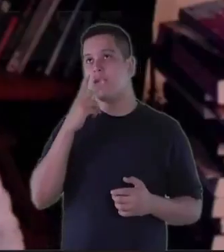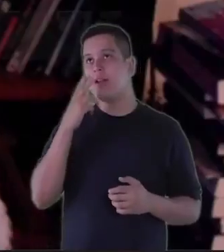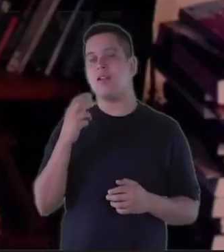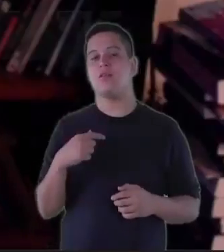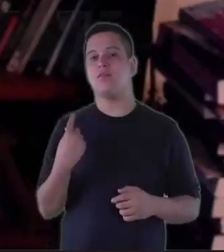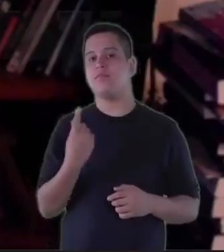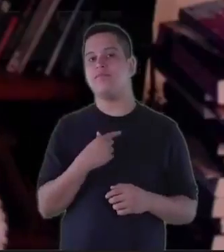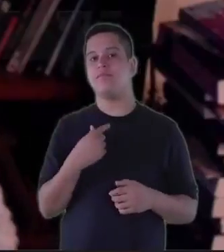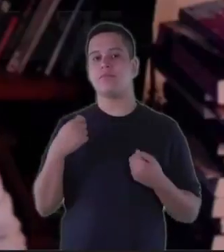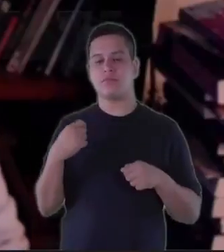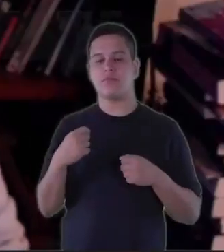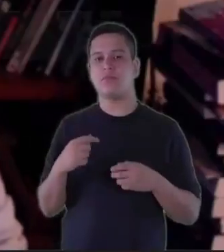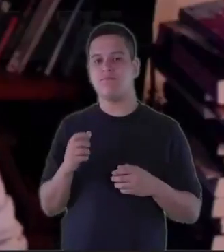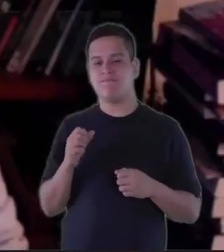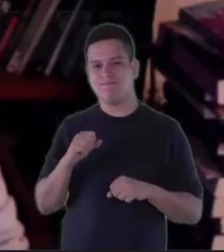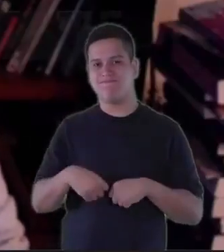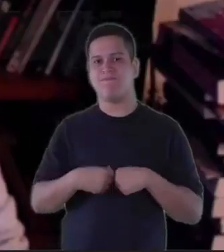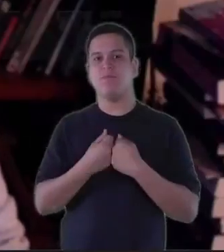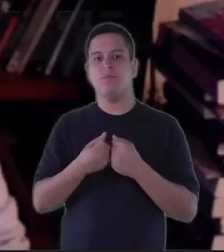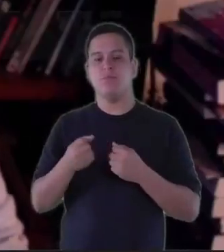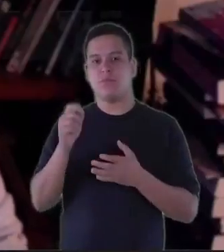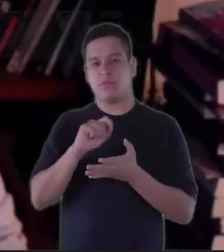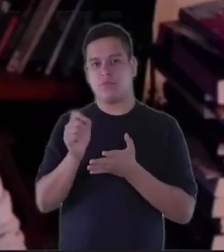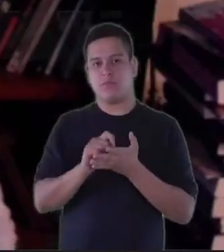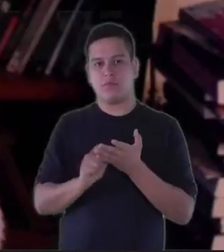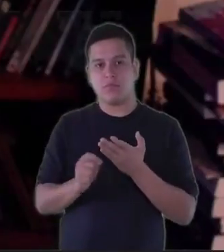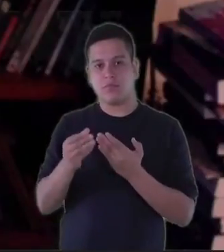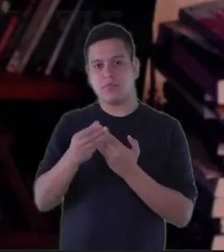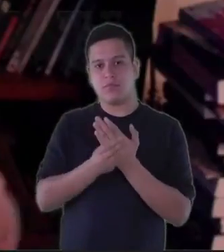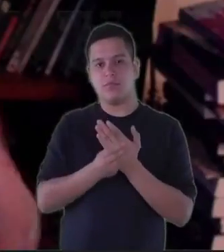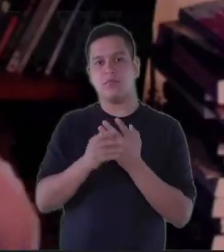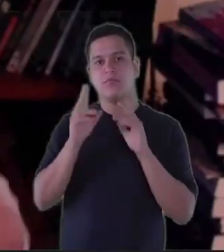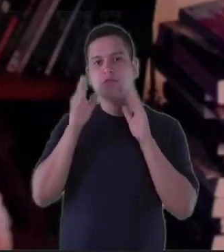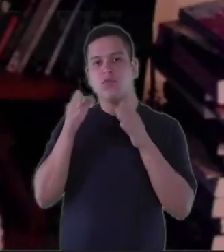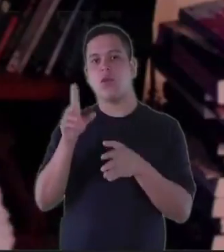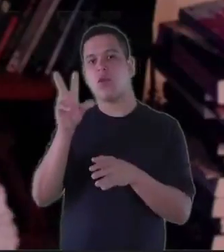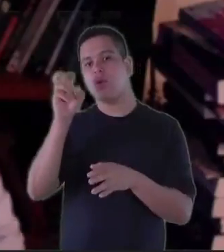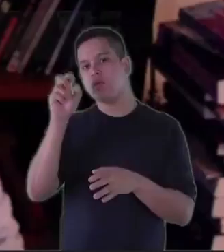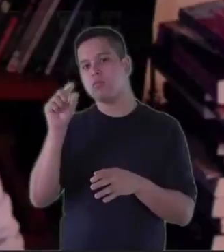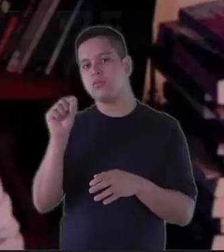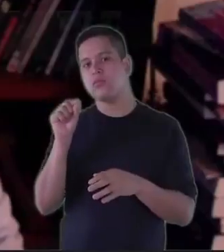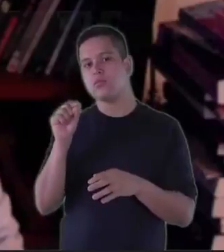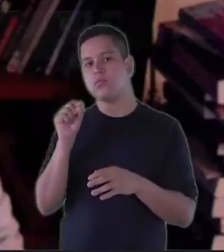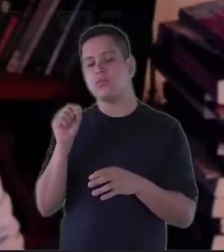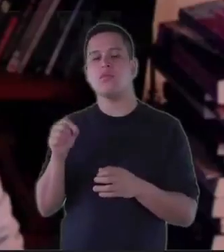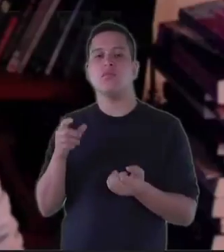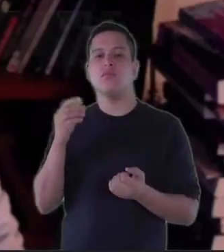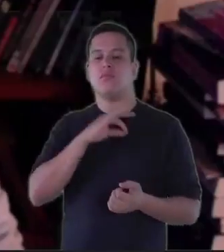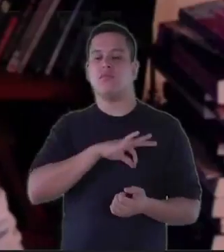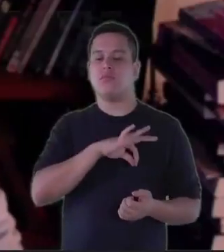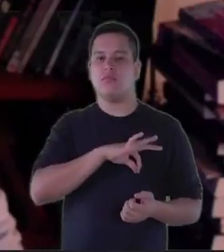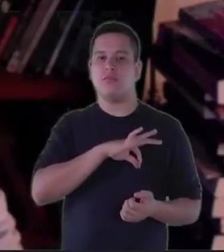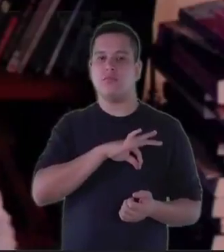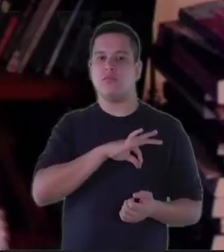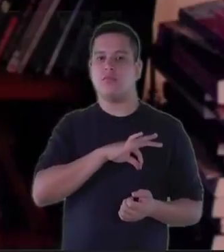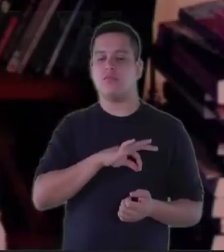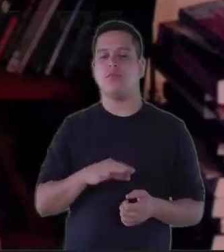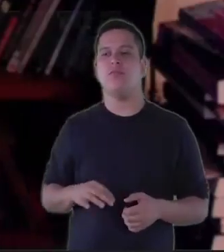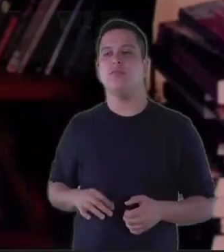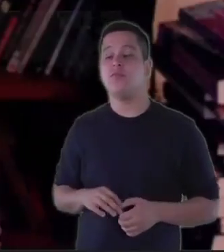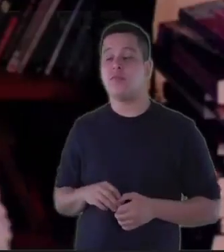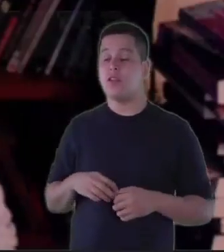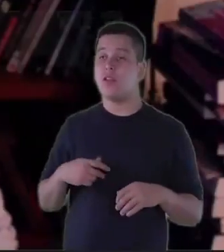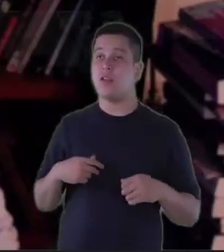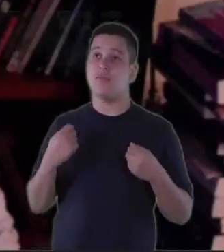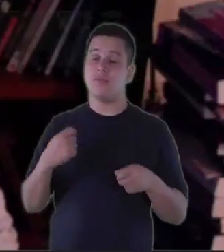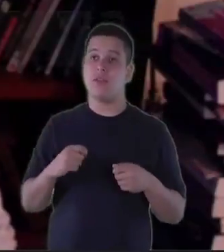literatura à altura desse desafio, né, que é tentar entender e expressar